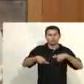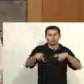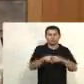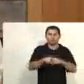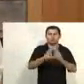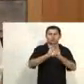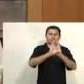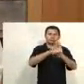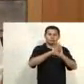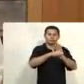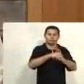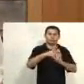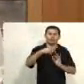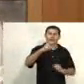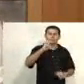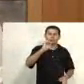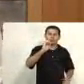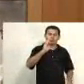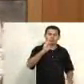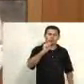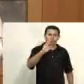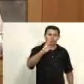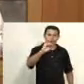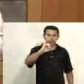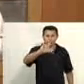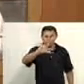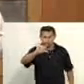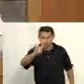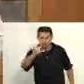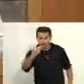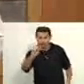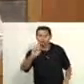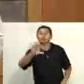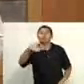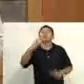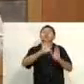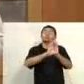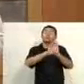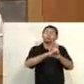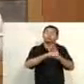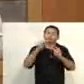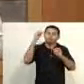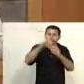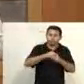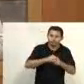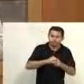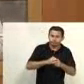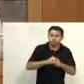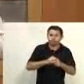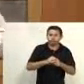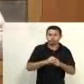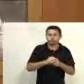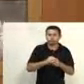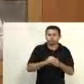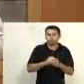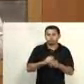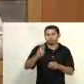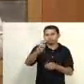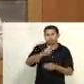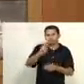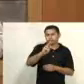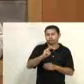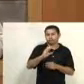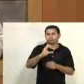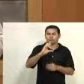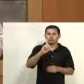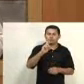com os conceitos de probabilidade. Quais são os conceitos de probabilidade? O que eles são empregados, os conceitos de probabilidade, utilizando a curva